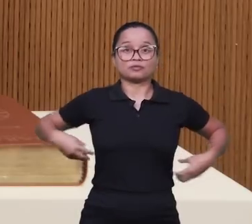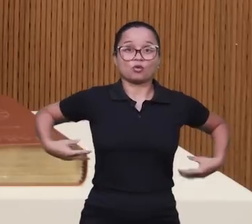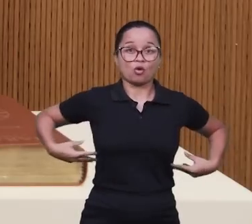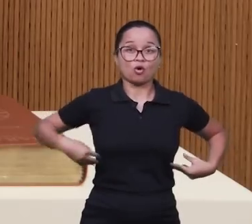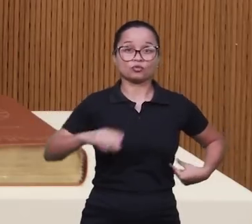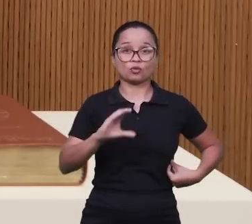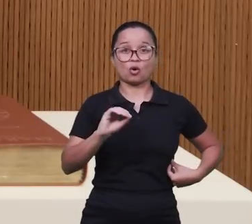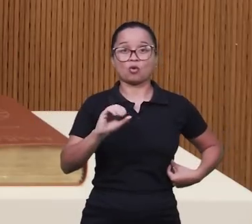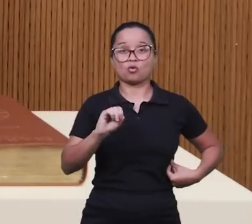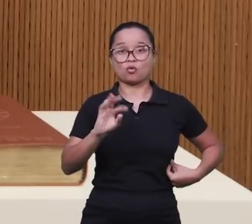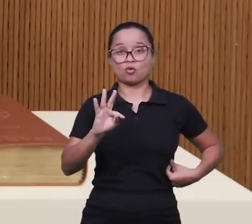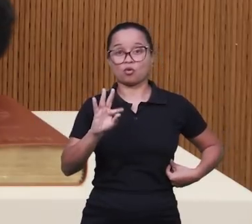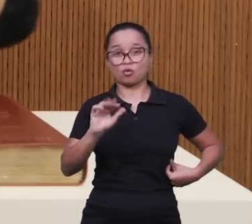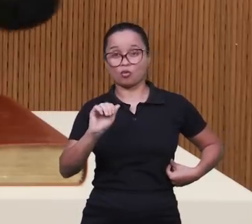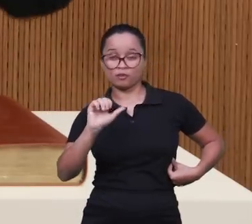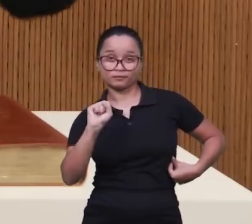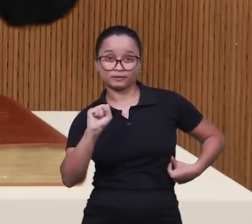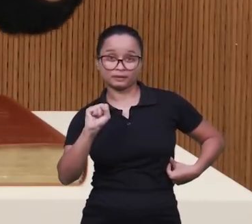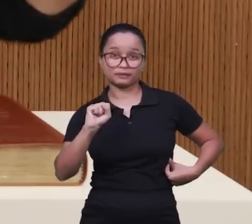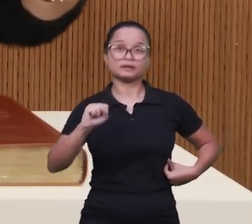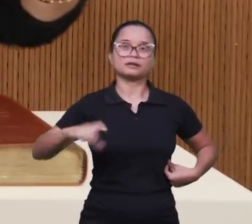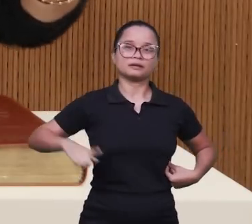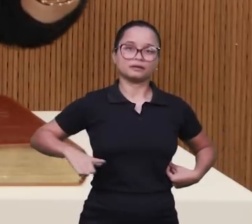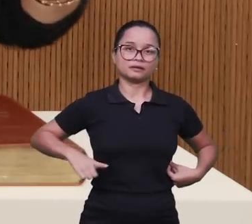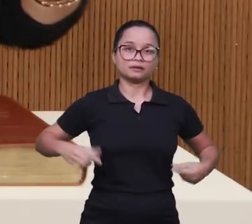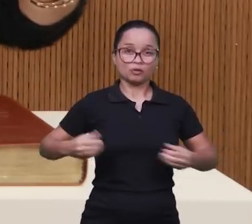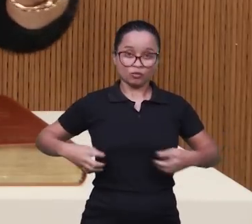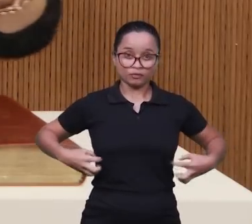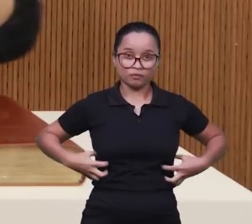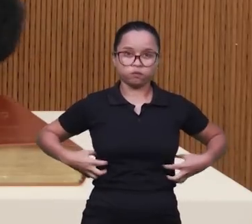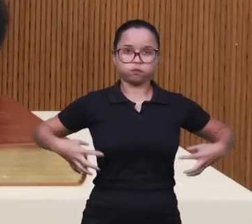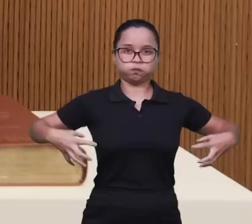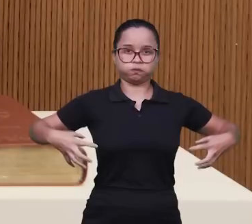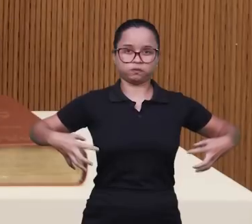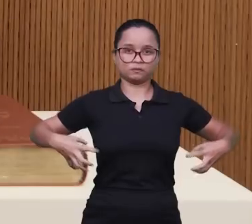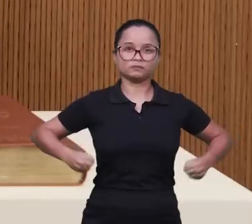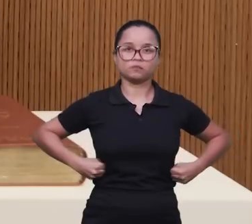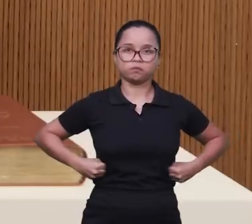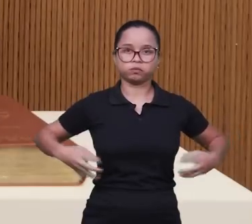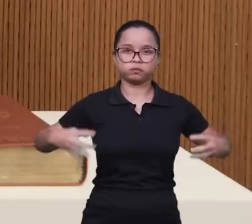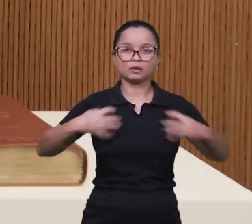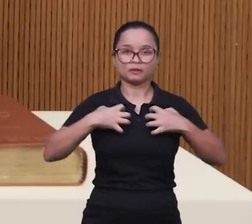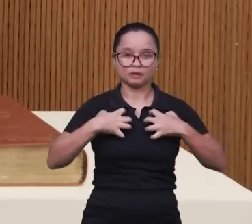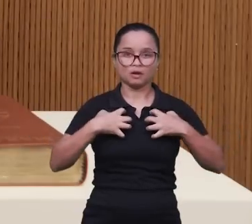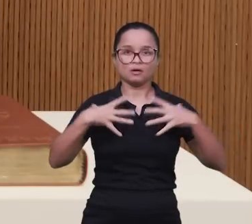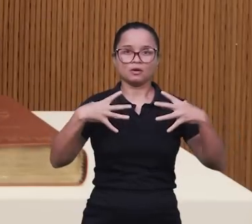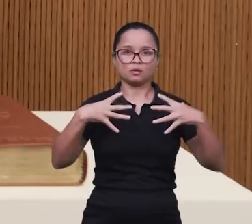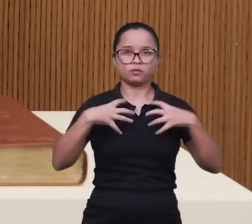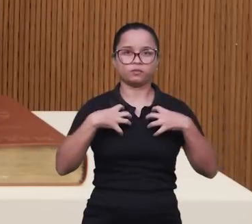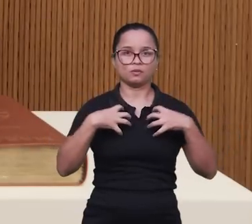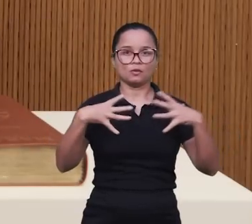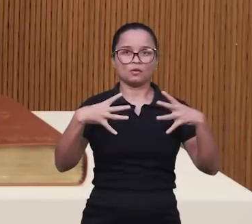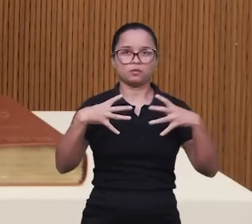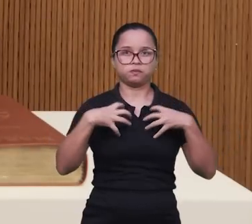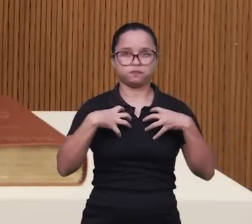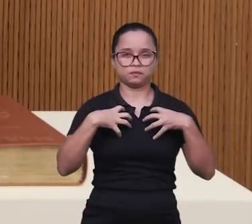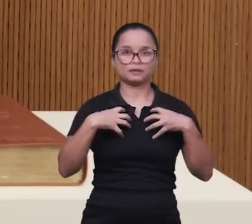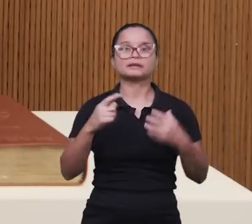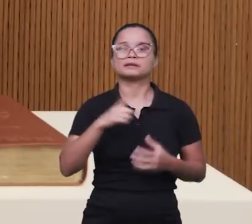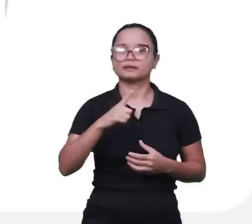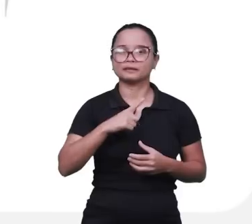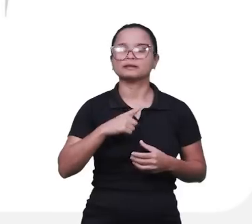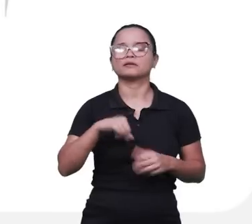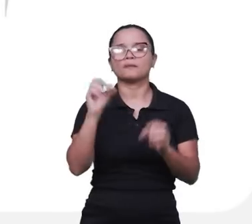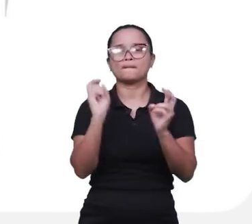musculatura que é responsável pela abertura da sua caixa torácica. Se nós visualizarmos também nessa